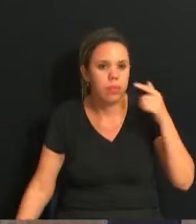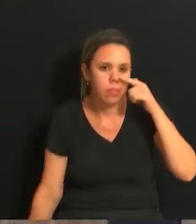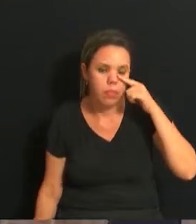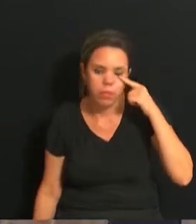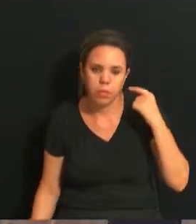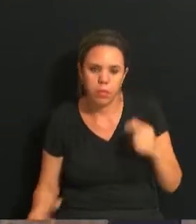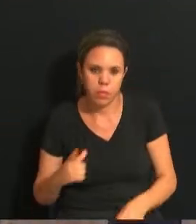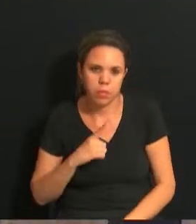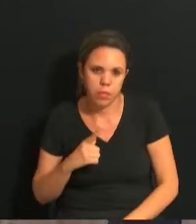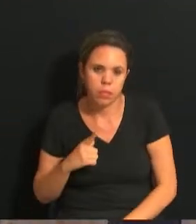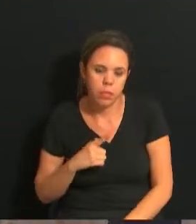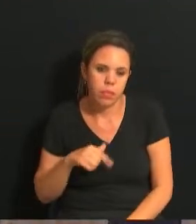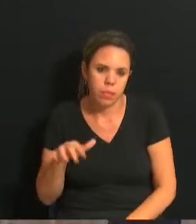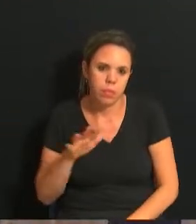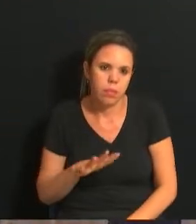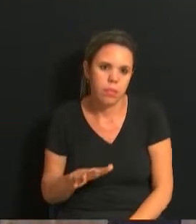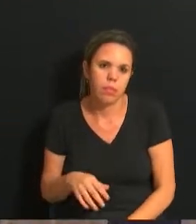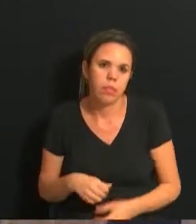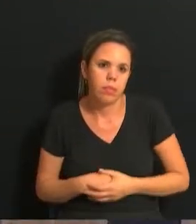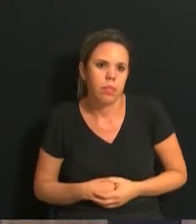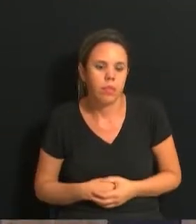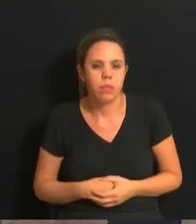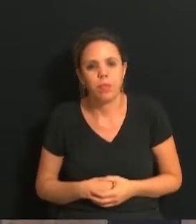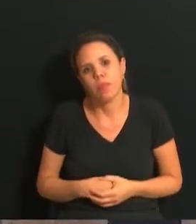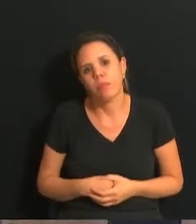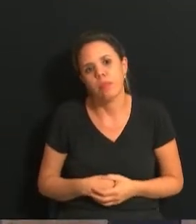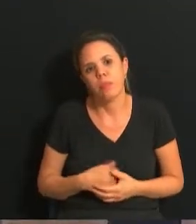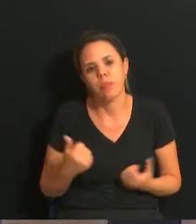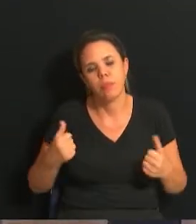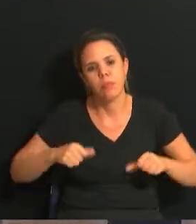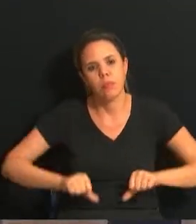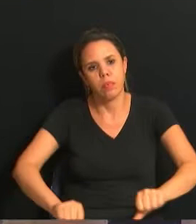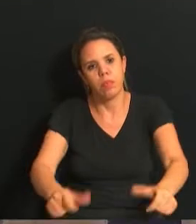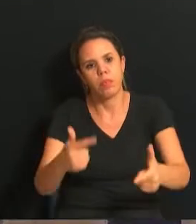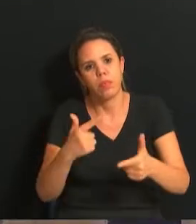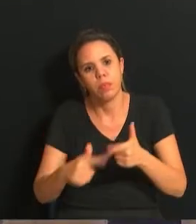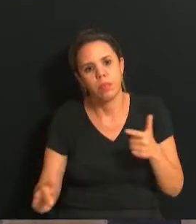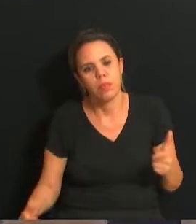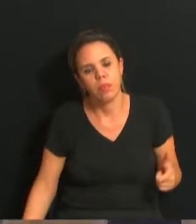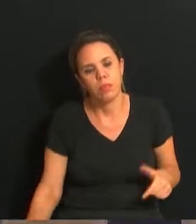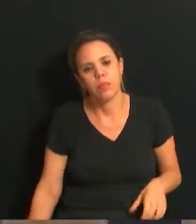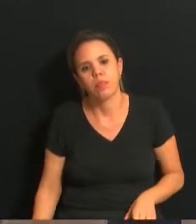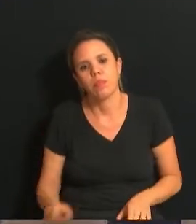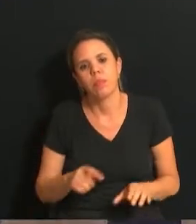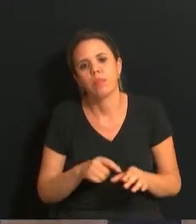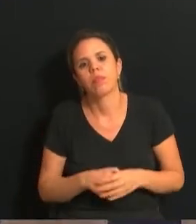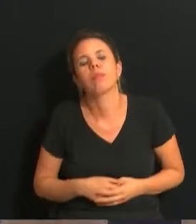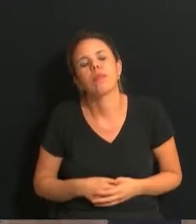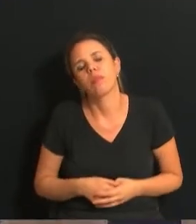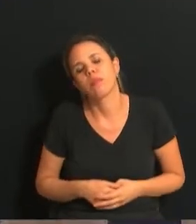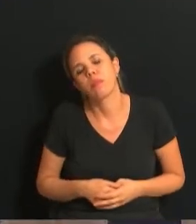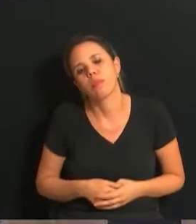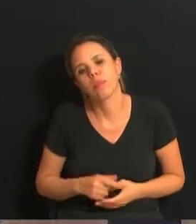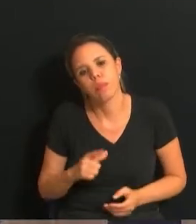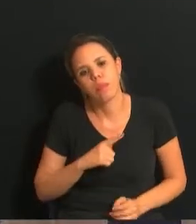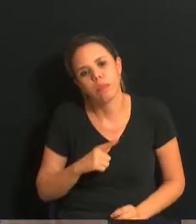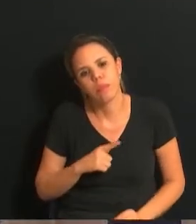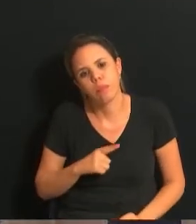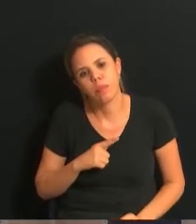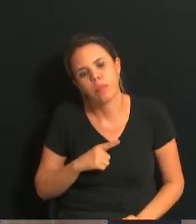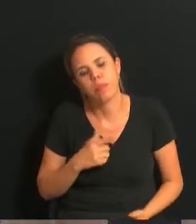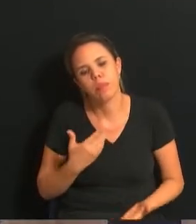estabelece geralmente. E isso agravou a situação de dependência afetiva, né? existe uma questão da